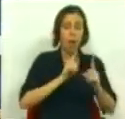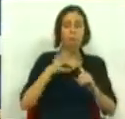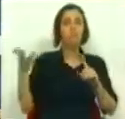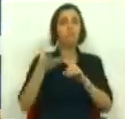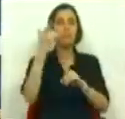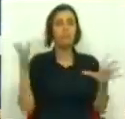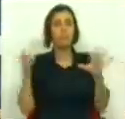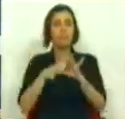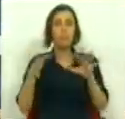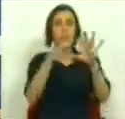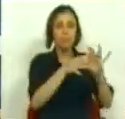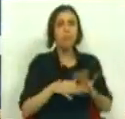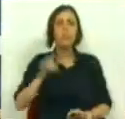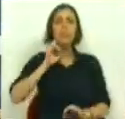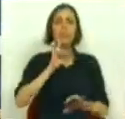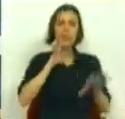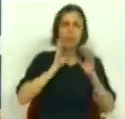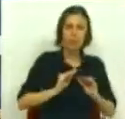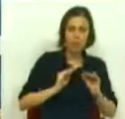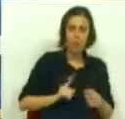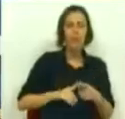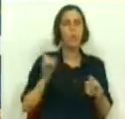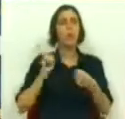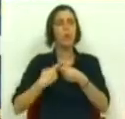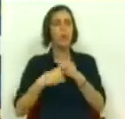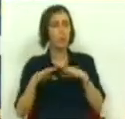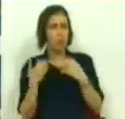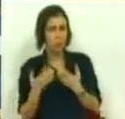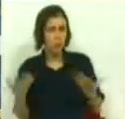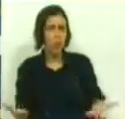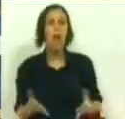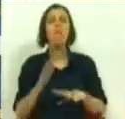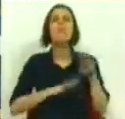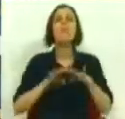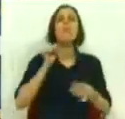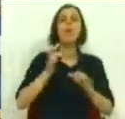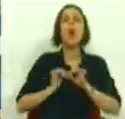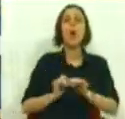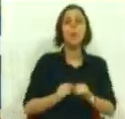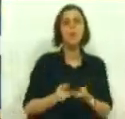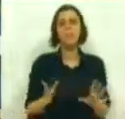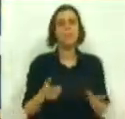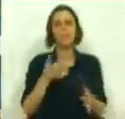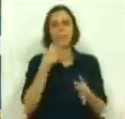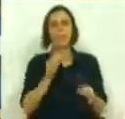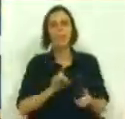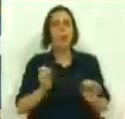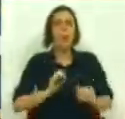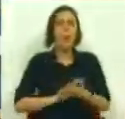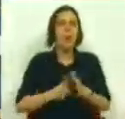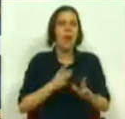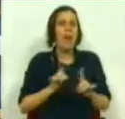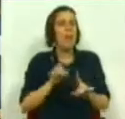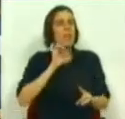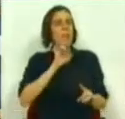alcança convergências importantes na educação, na concertação social, e o que faz a oposição desdenha. Não é nada